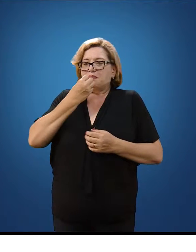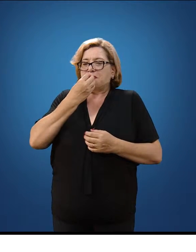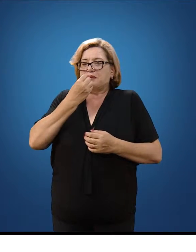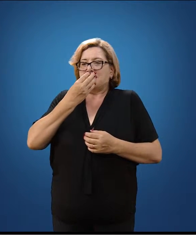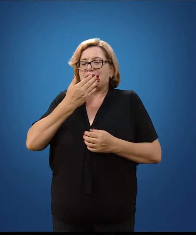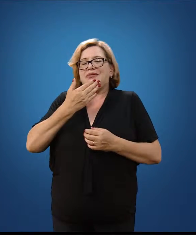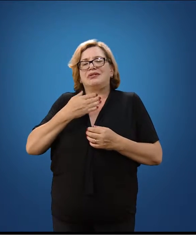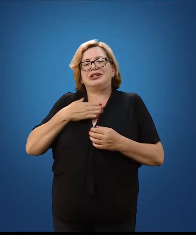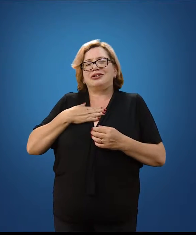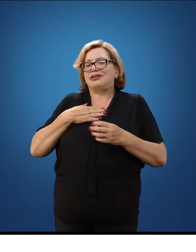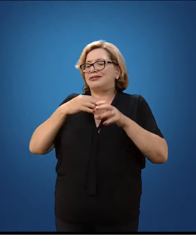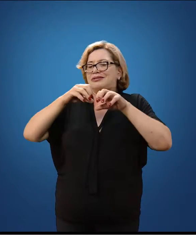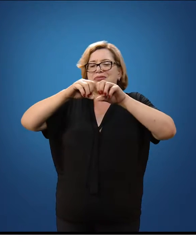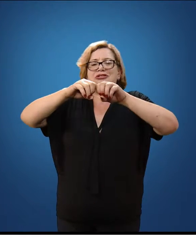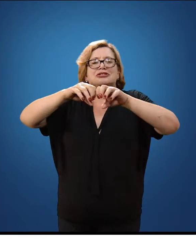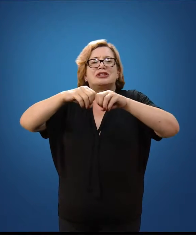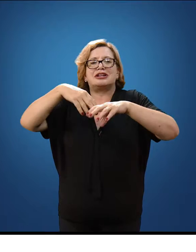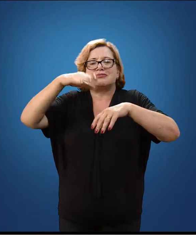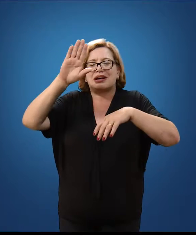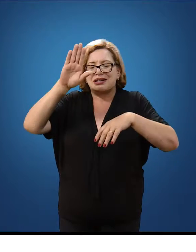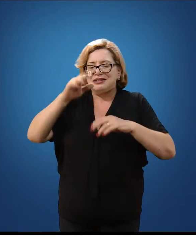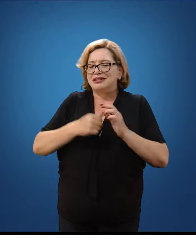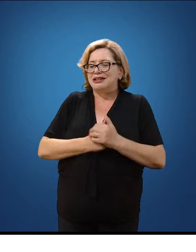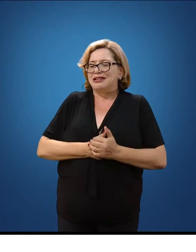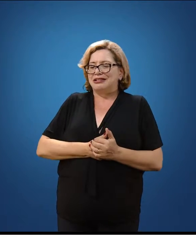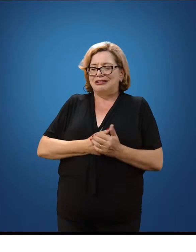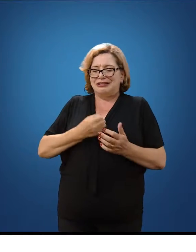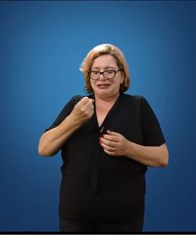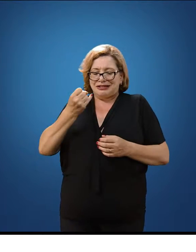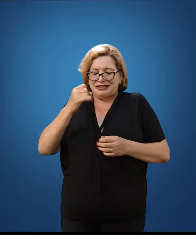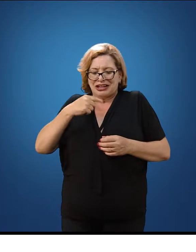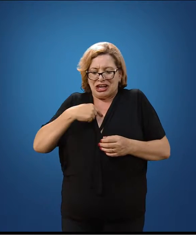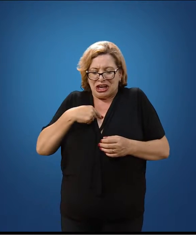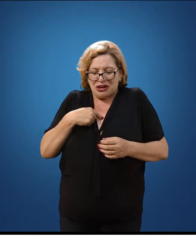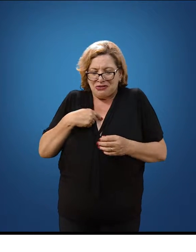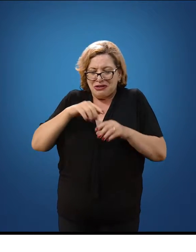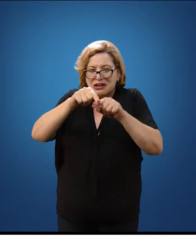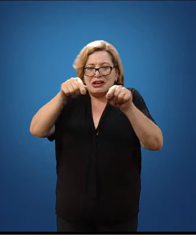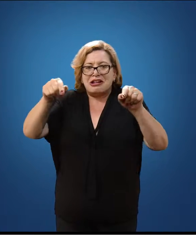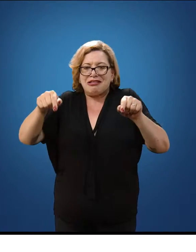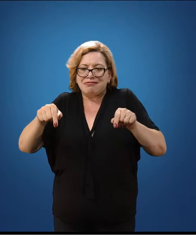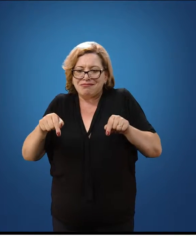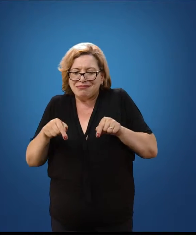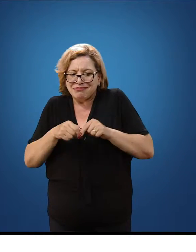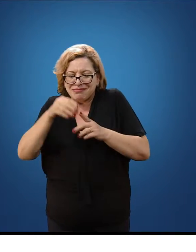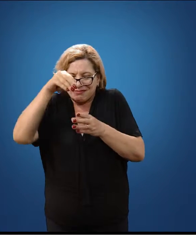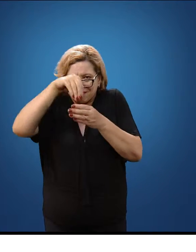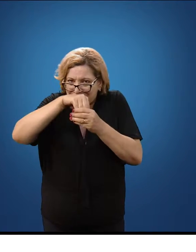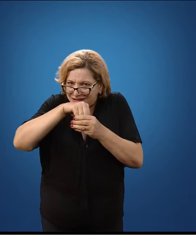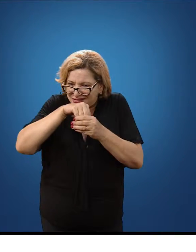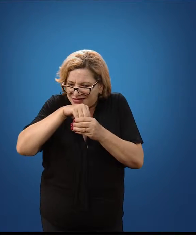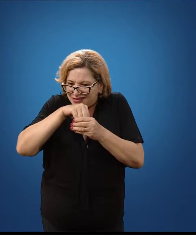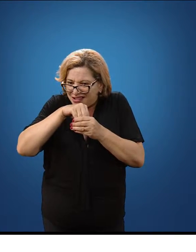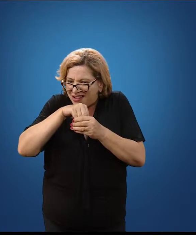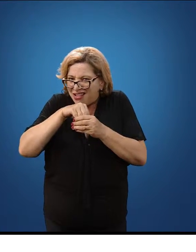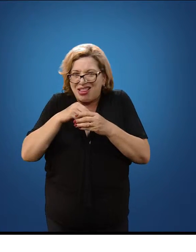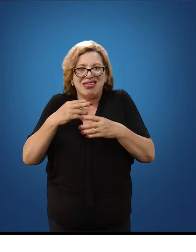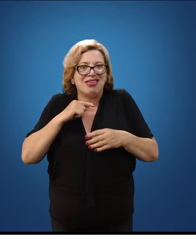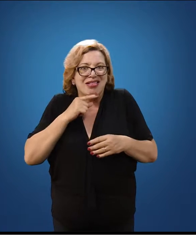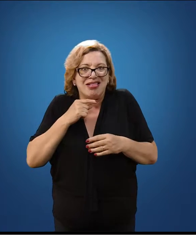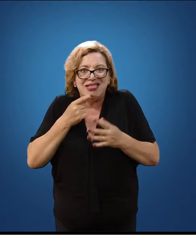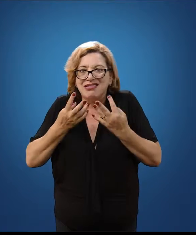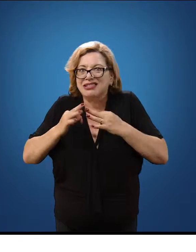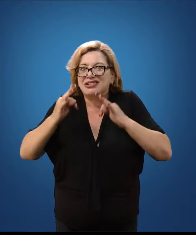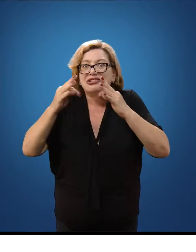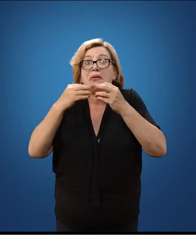estamos mais na sala de aula, né? Porque nós estaríamos perdidos. E eu acredito que realmente a gente vai estar perdido mesmo, porque nós viemos